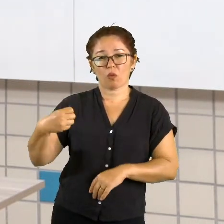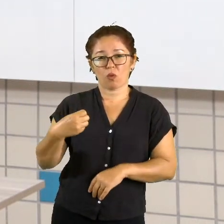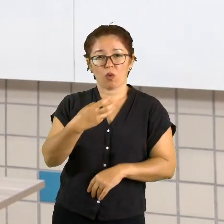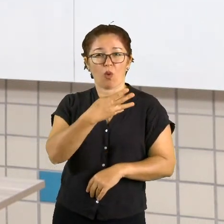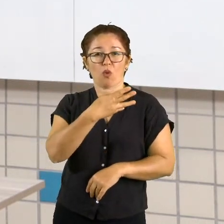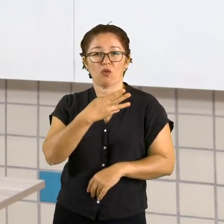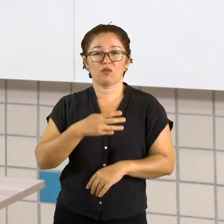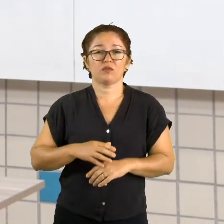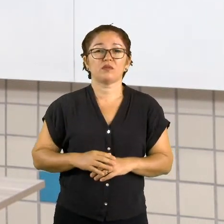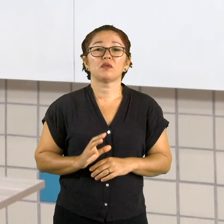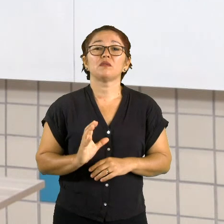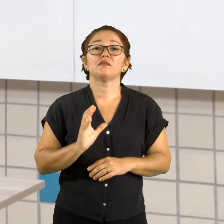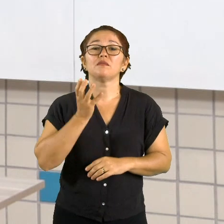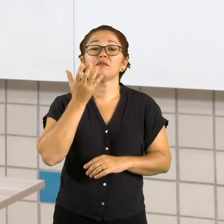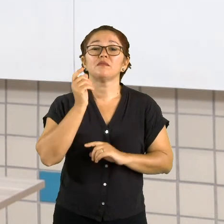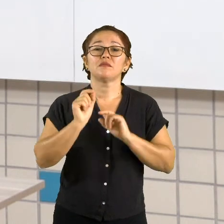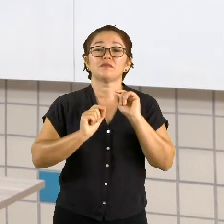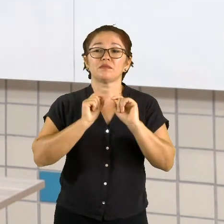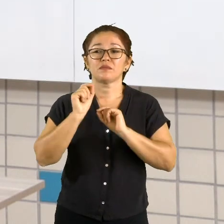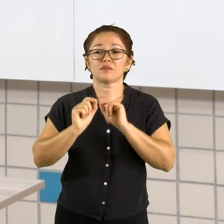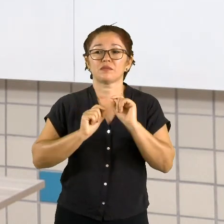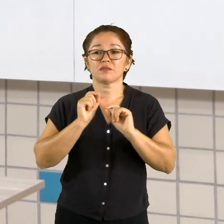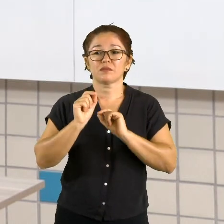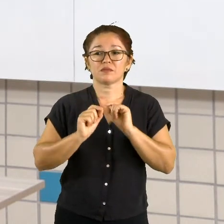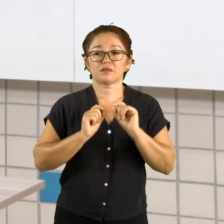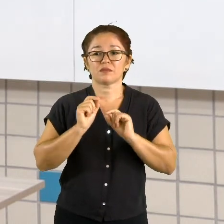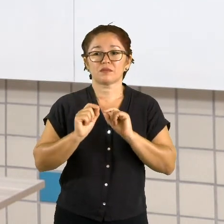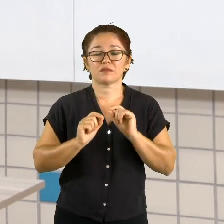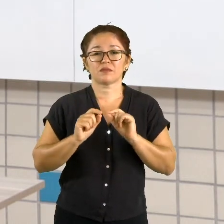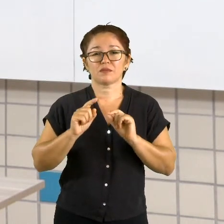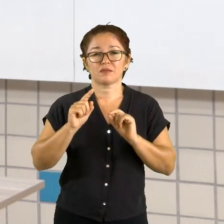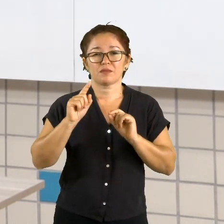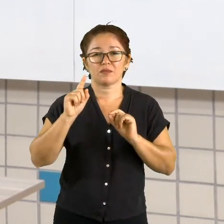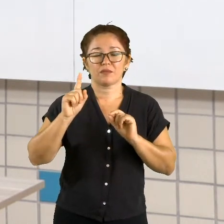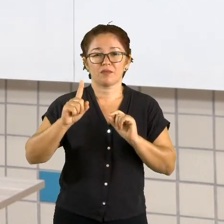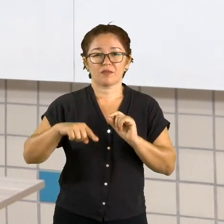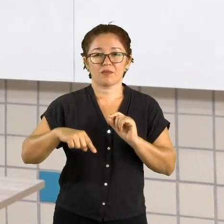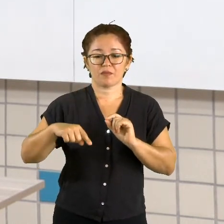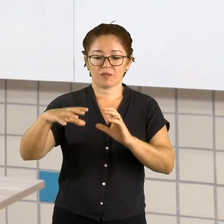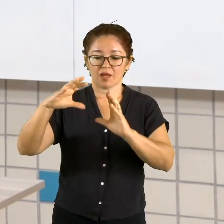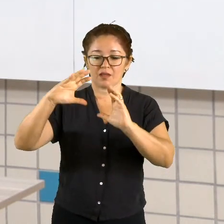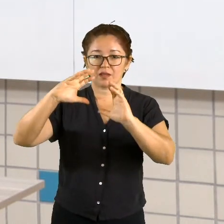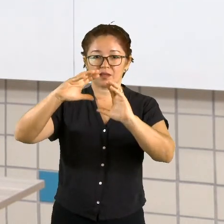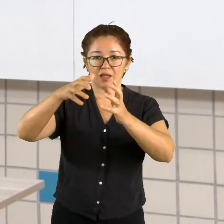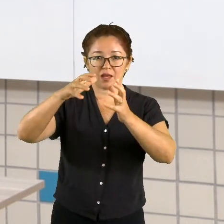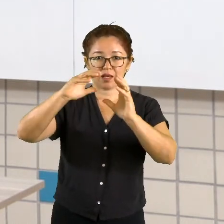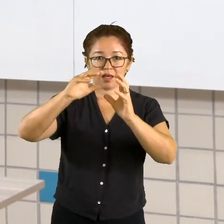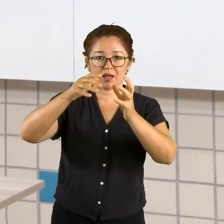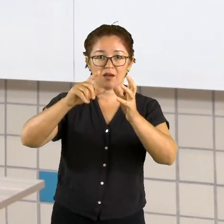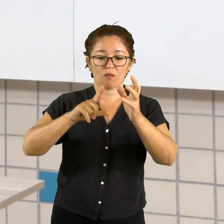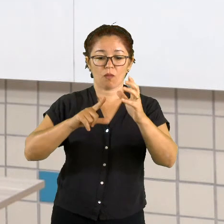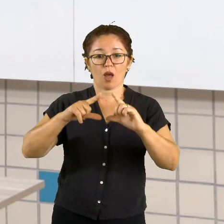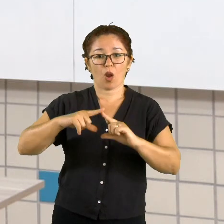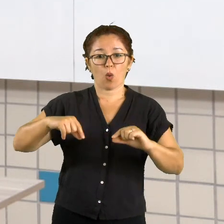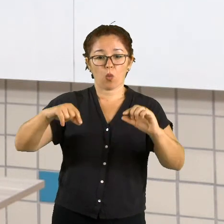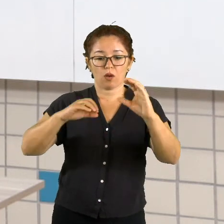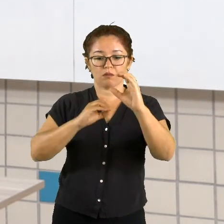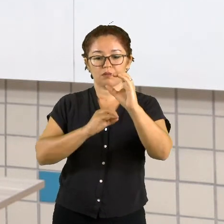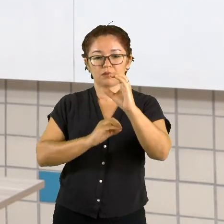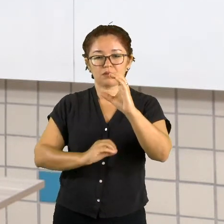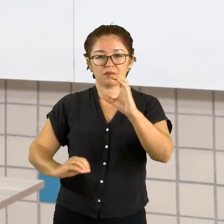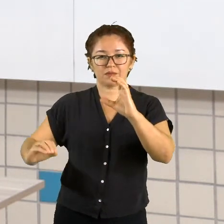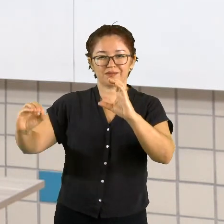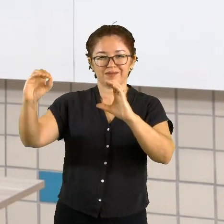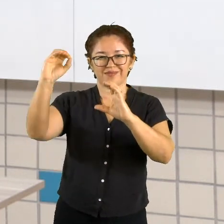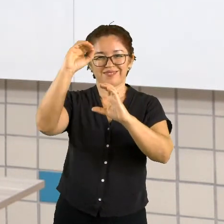então, vai fazer o movimento de revolução em torno da Terra. Mas a Terra, ela não está parada